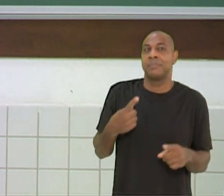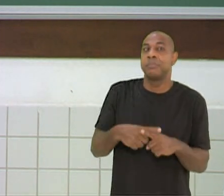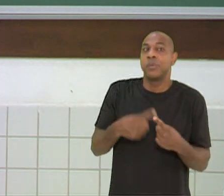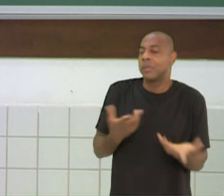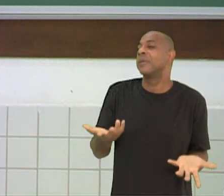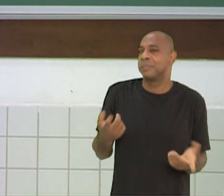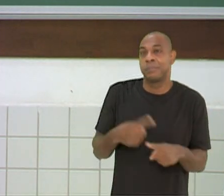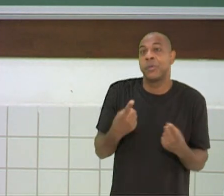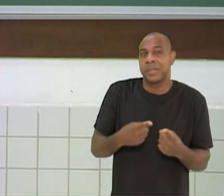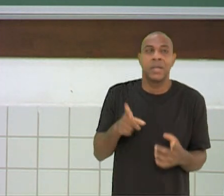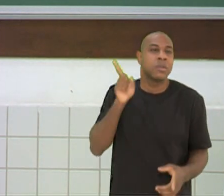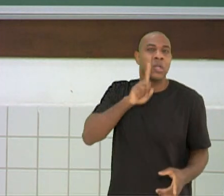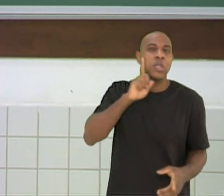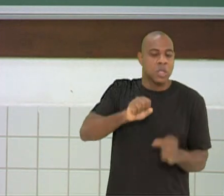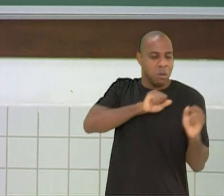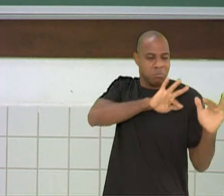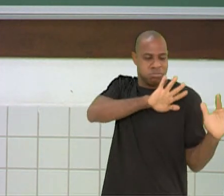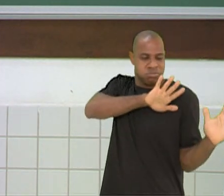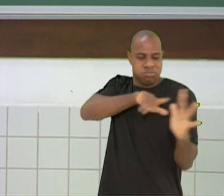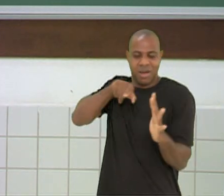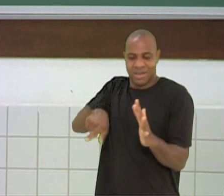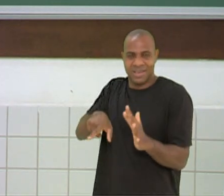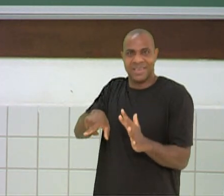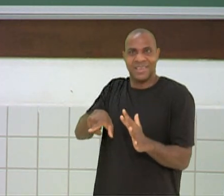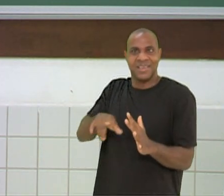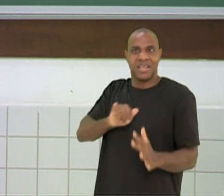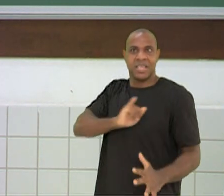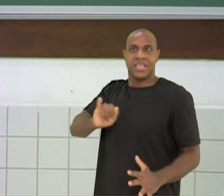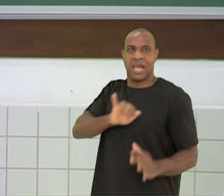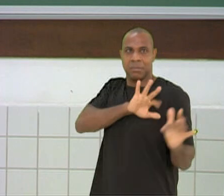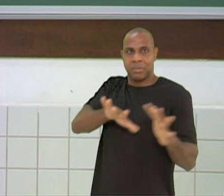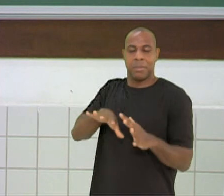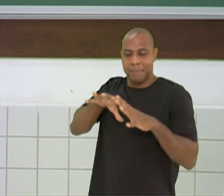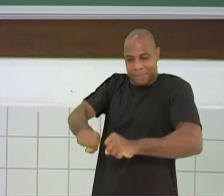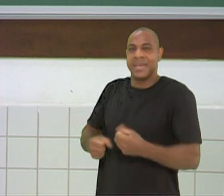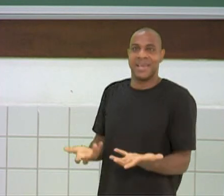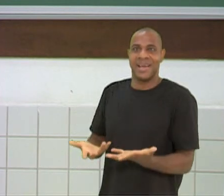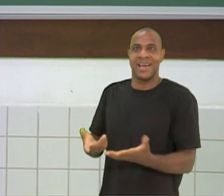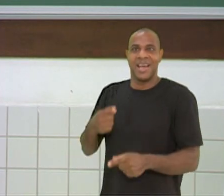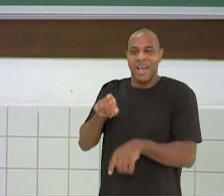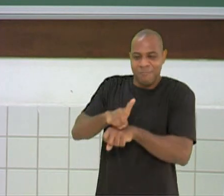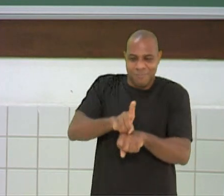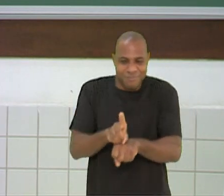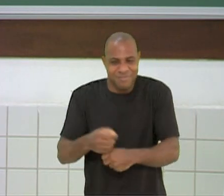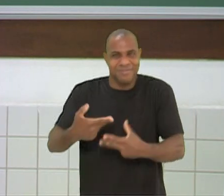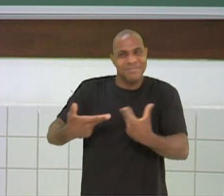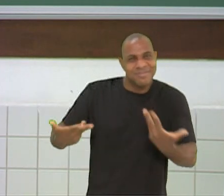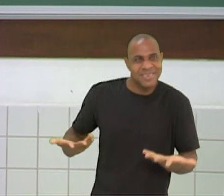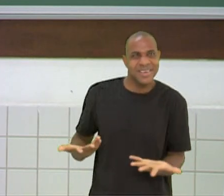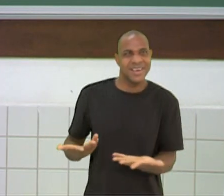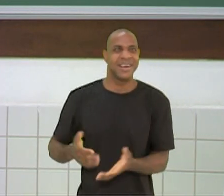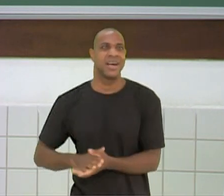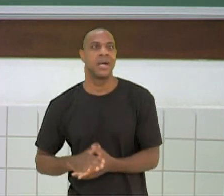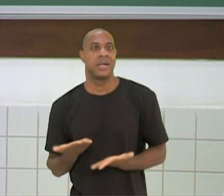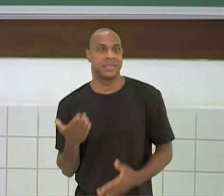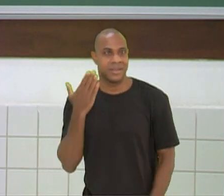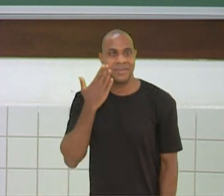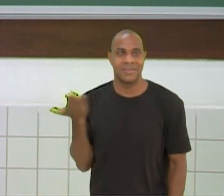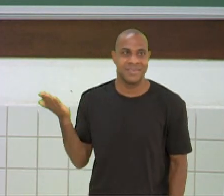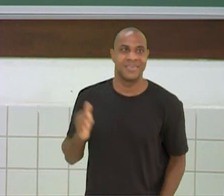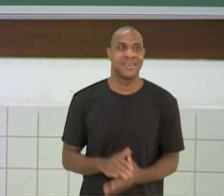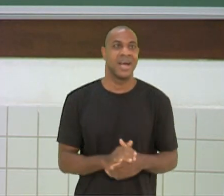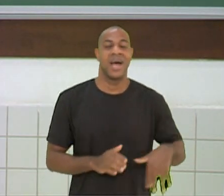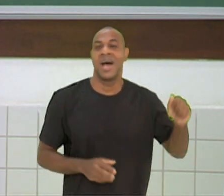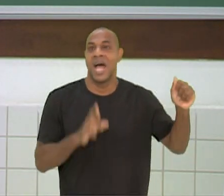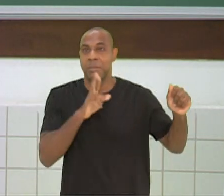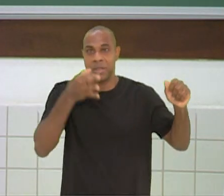de destruição em massa? Esse foi o motivo alegado pelos Estados Unidos, porém, isso não se confirmou na prática. Depois da invasão,